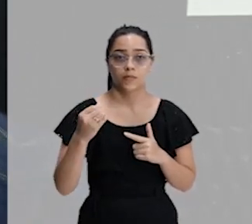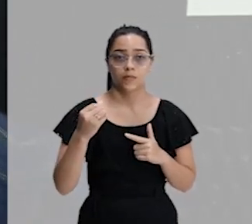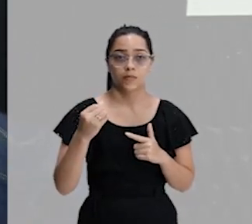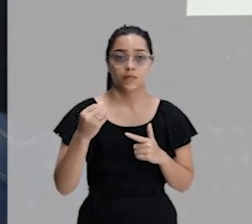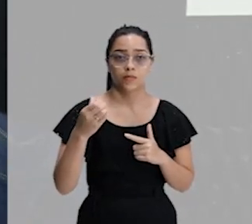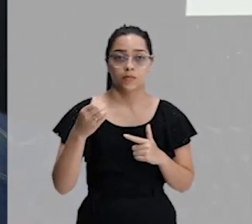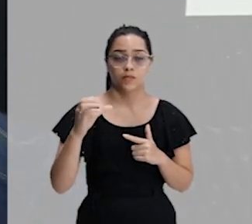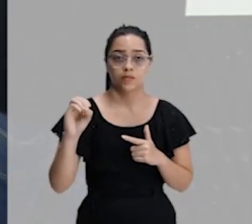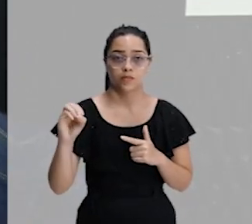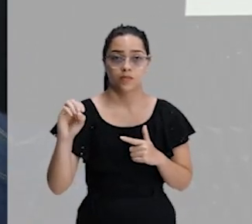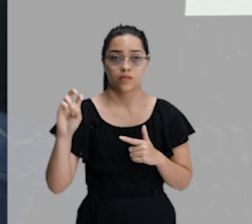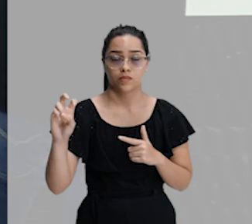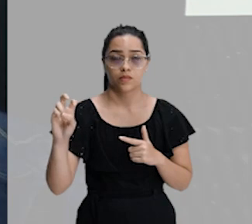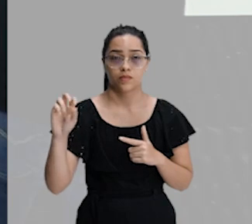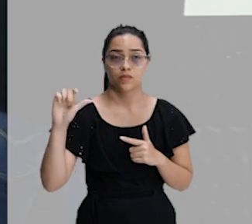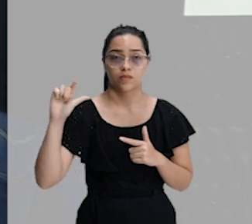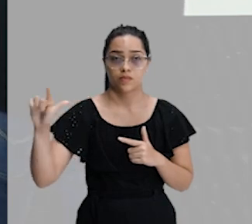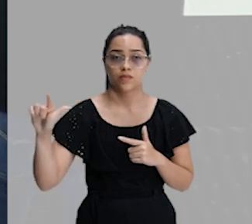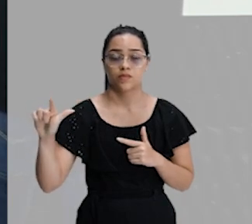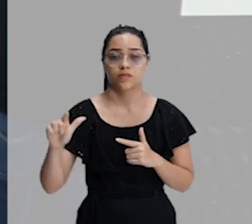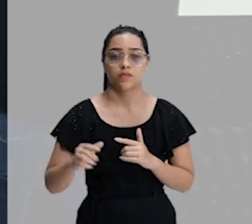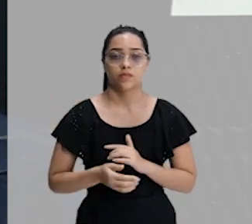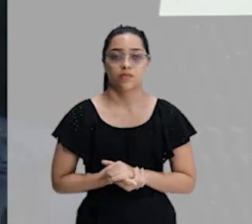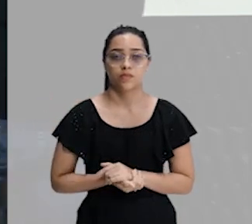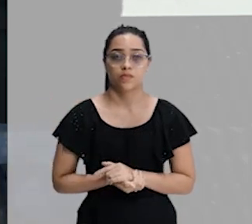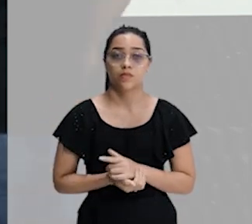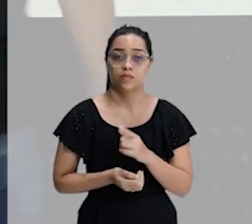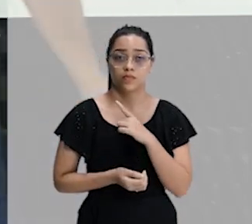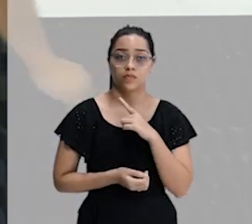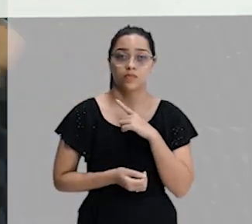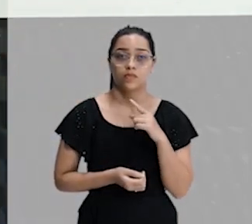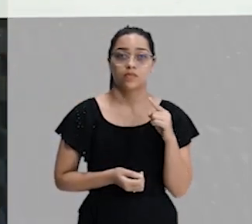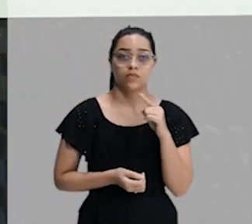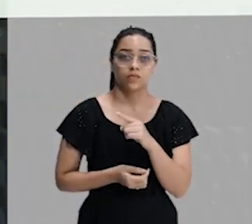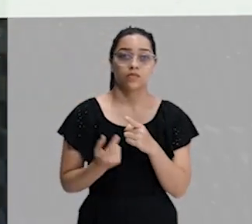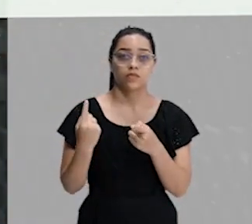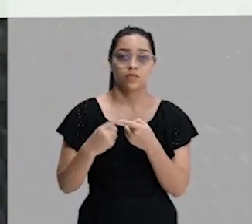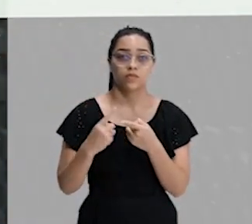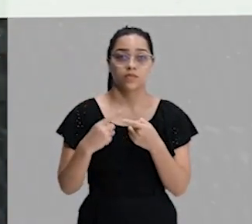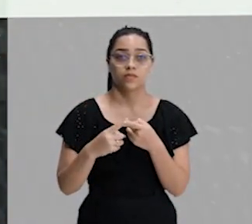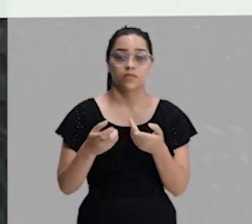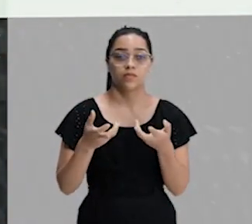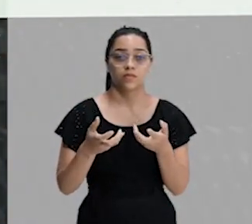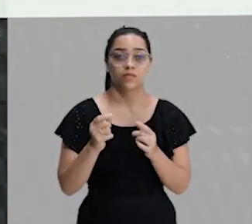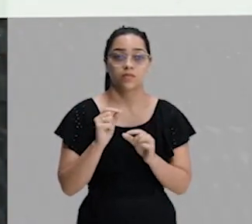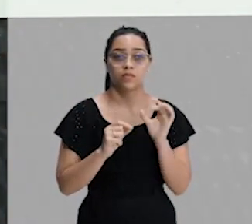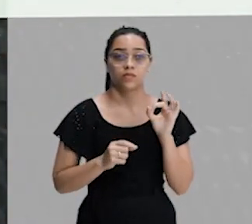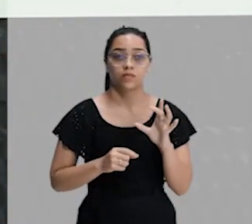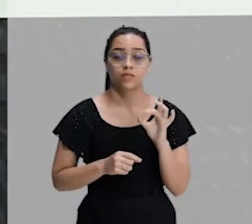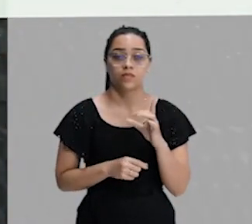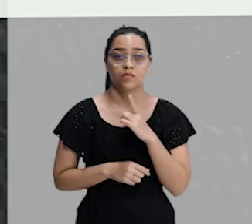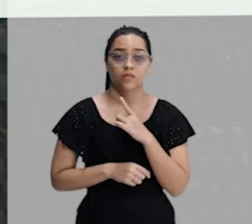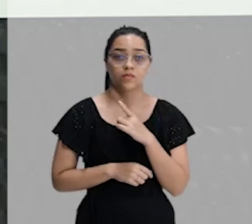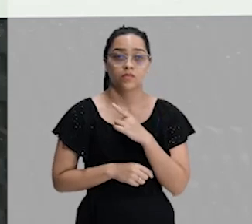22.605 litros. É o que tem lá. Porque a questão fala que tem apenas